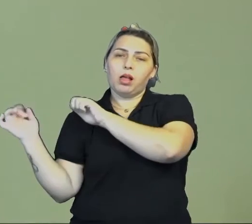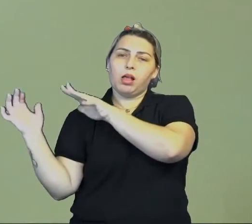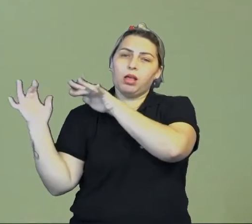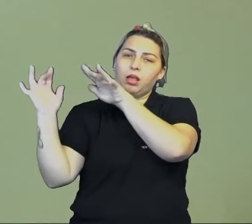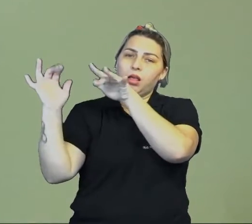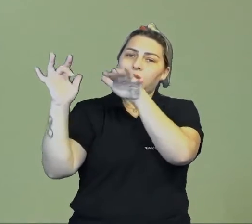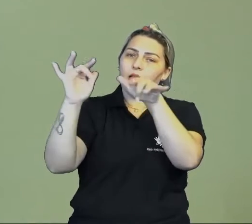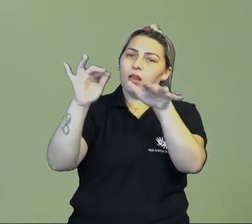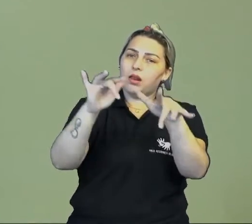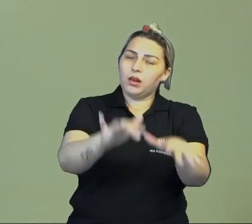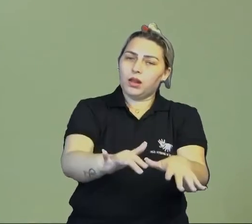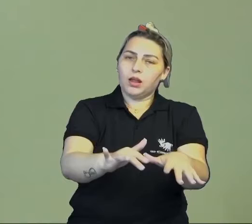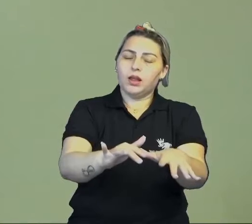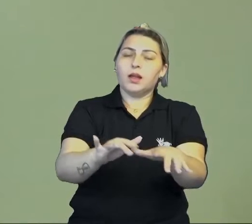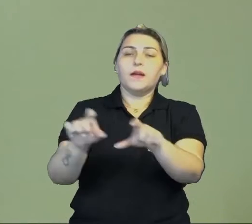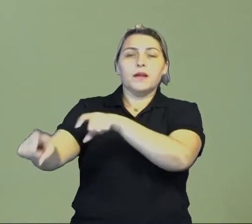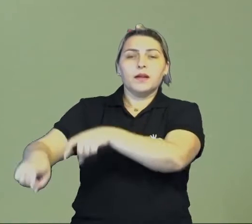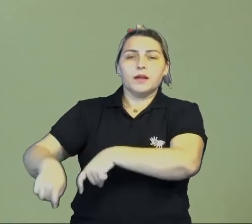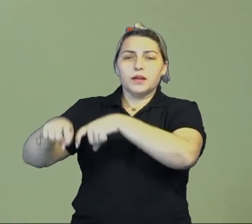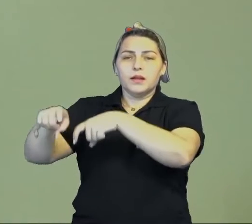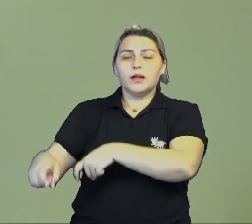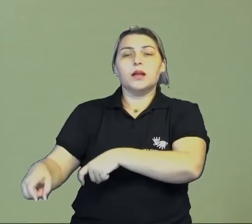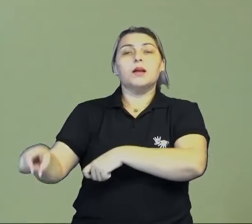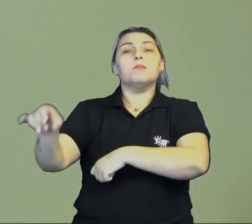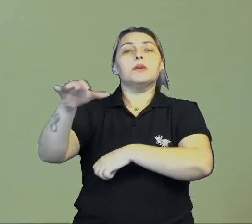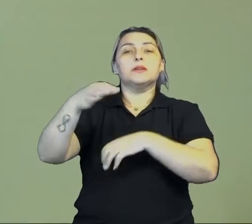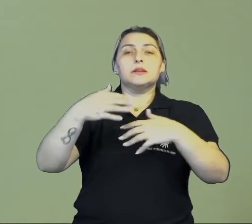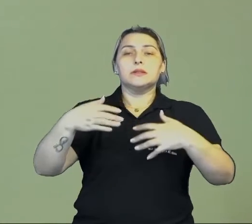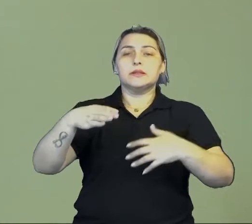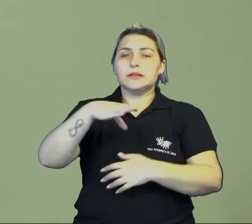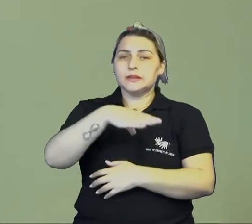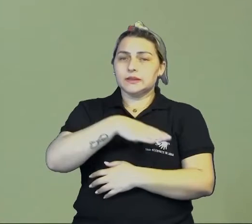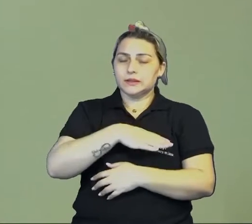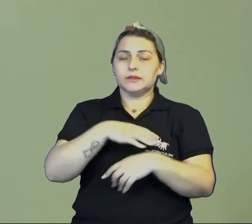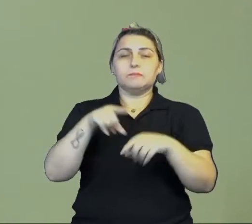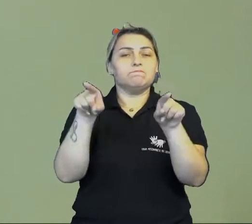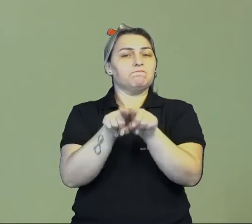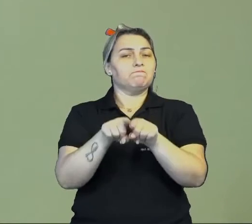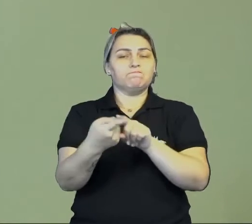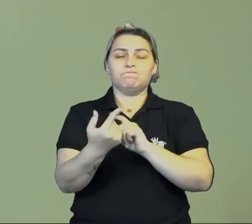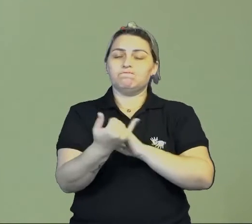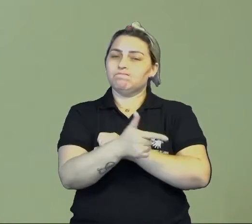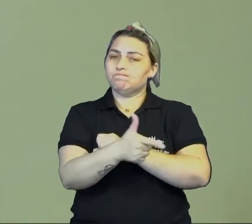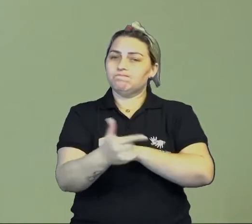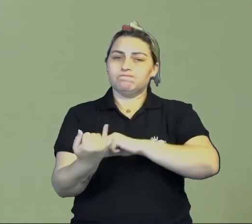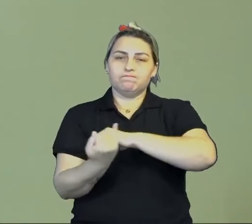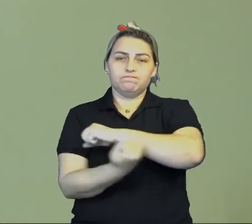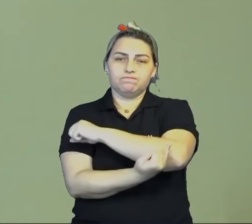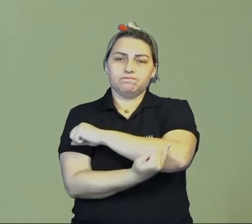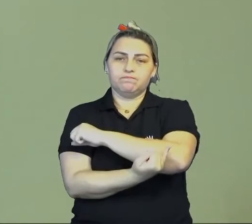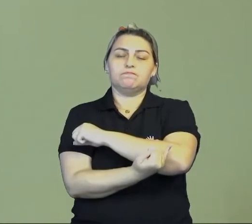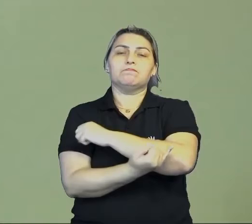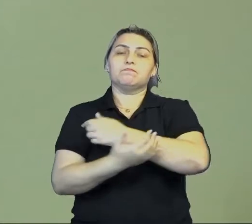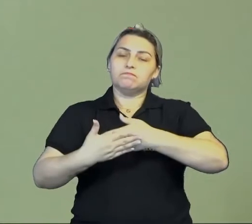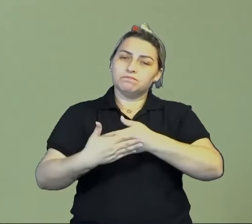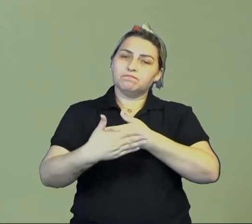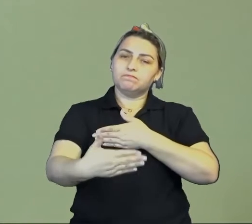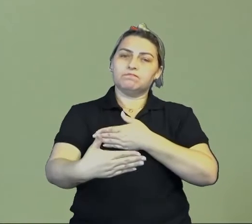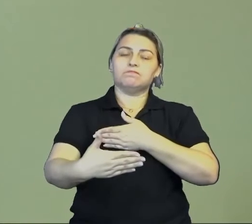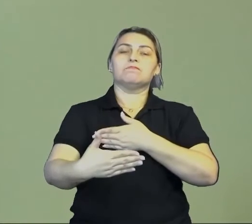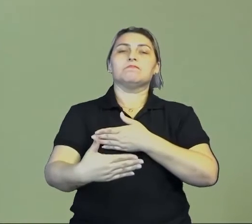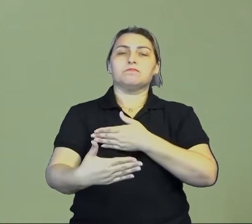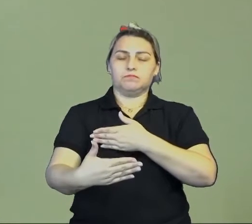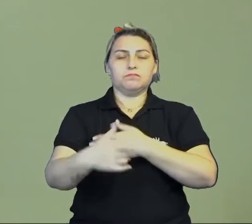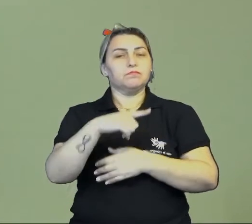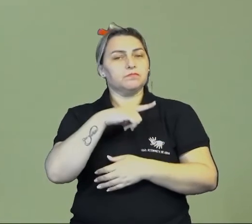do campo para a cidade, também não apresentavam a infraestrutura necessária. Então, a partir dessa